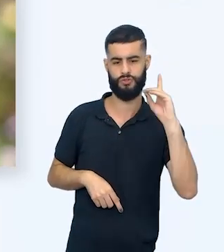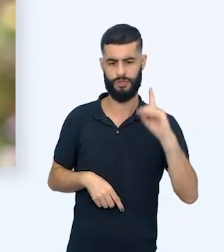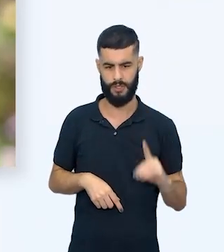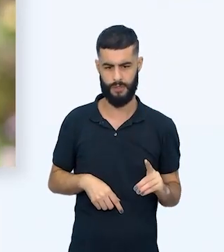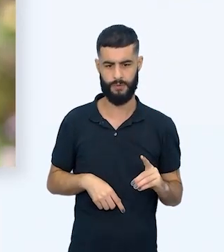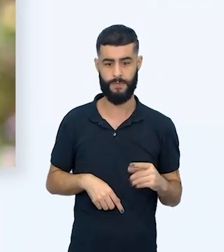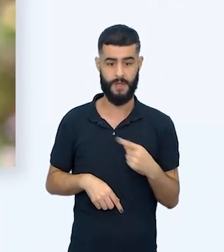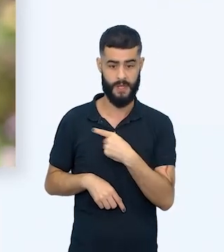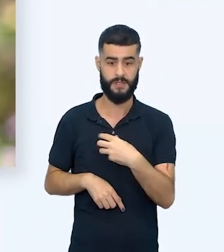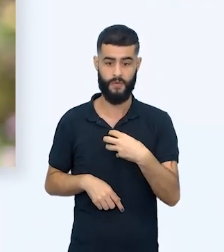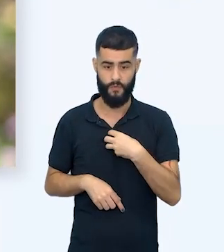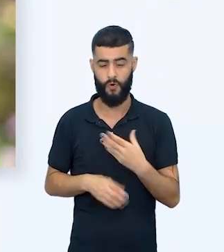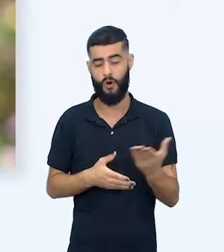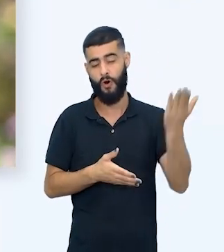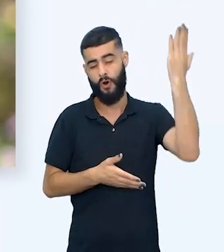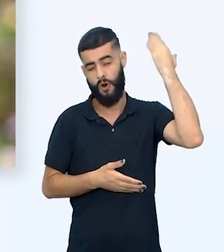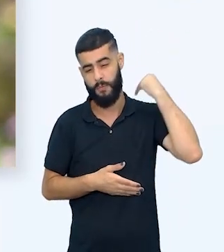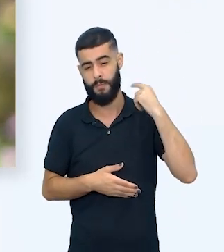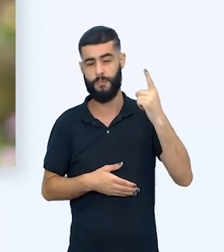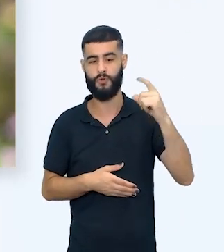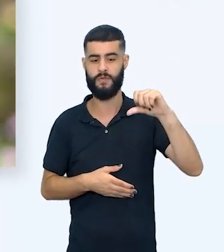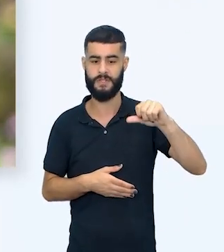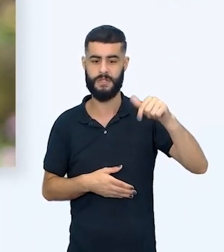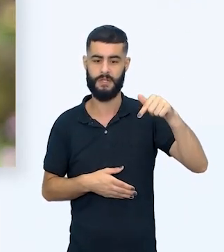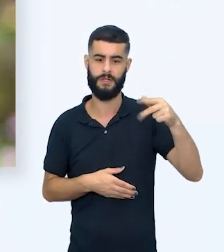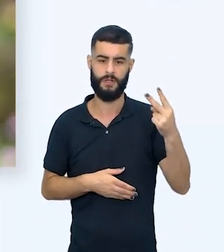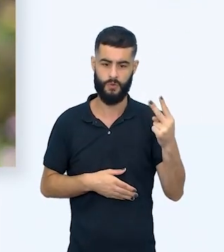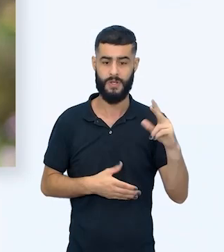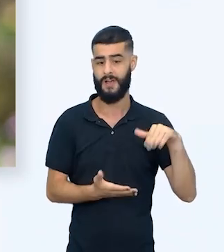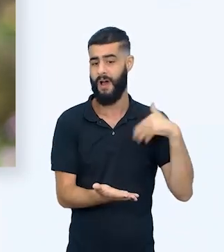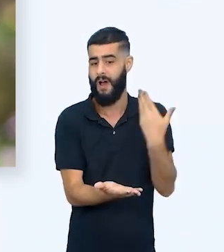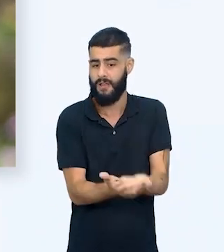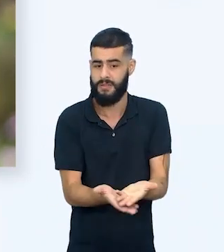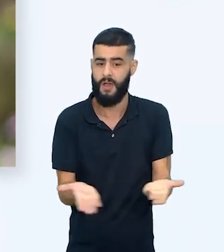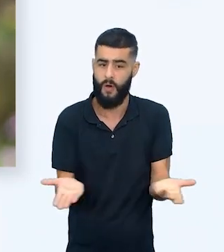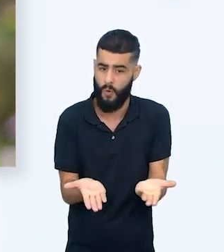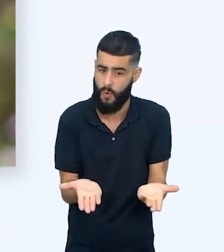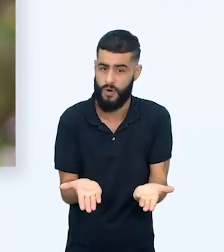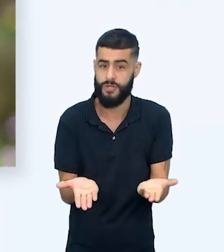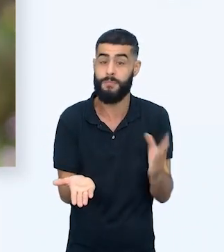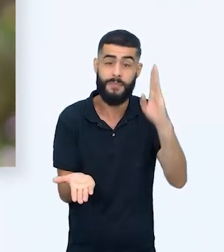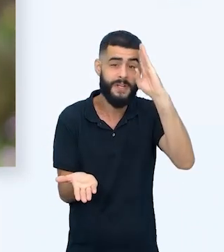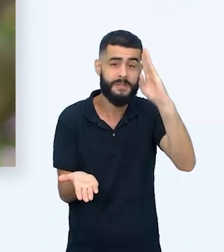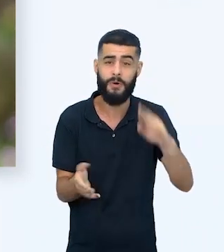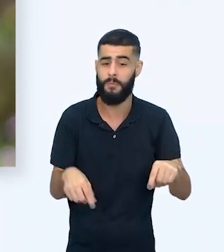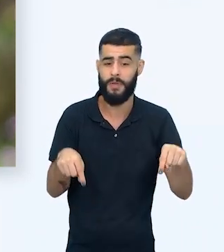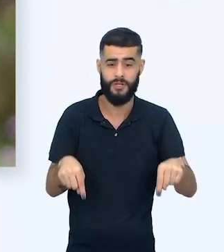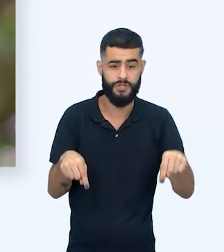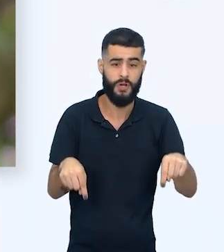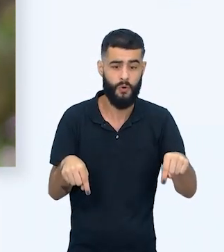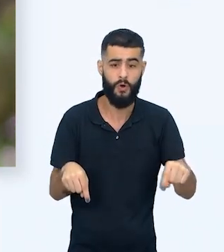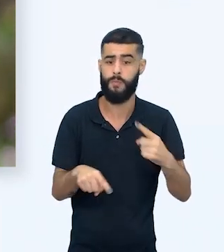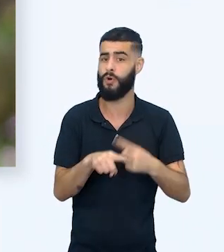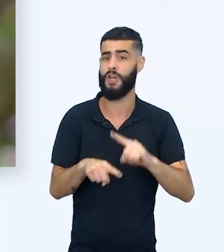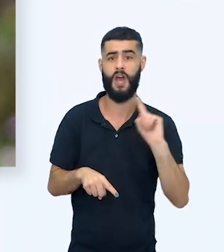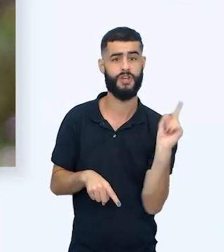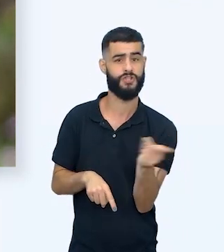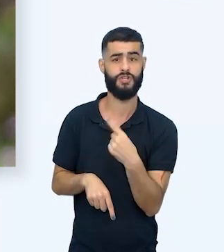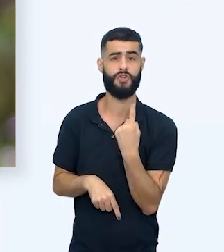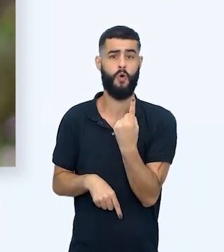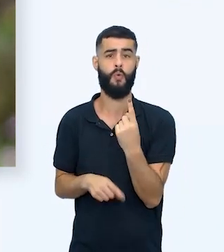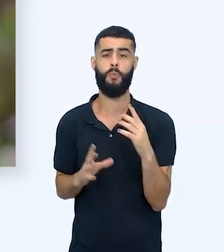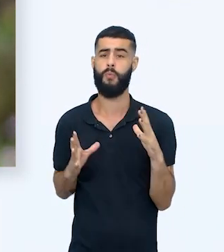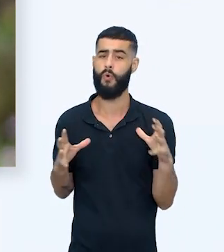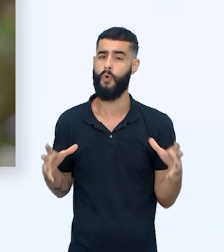in 1972 stands at a critical juncture today. It's now or never, because we are one people and we